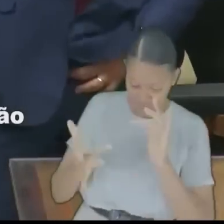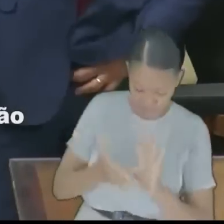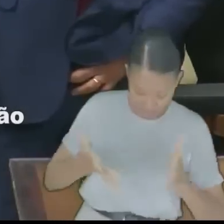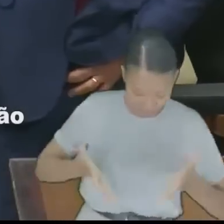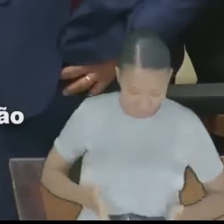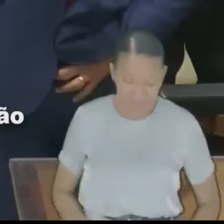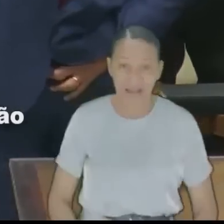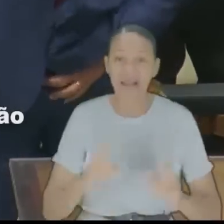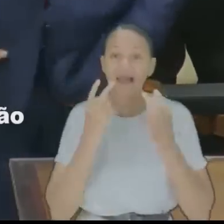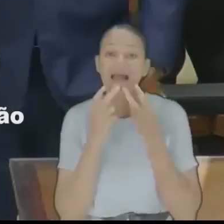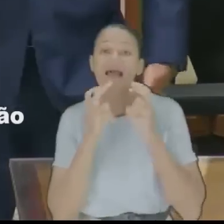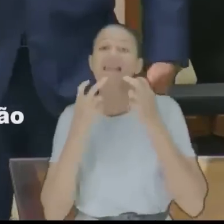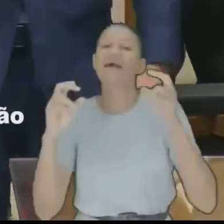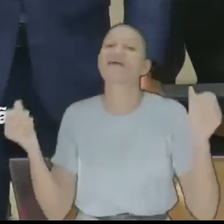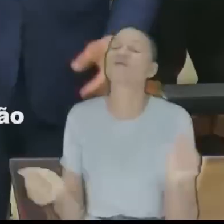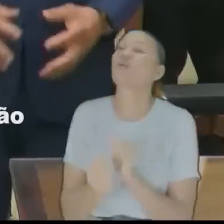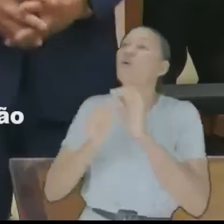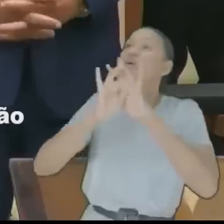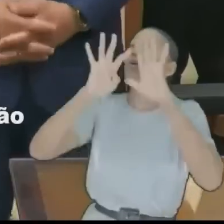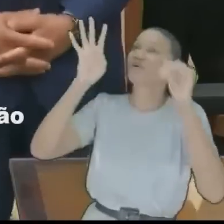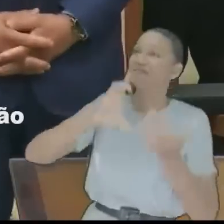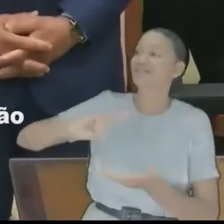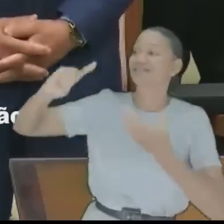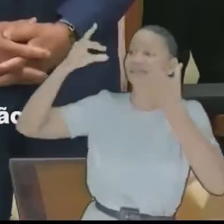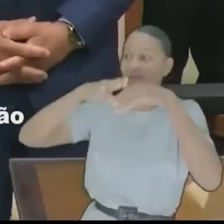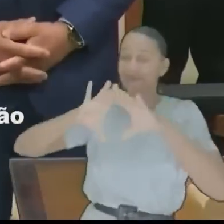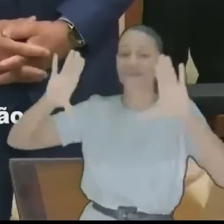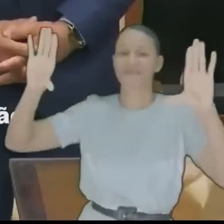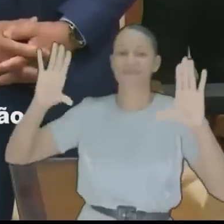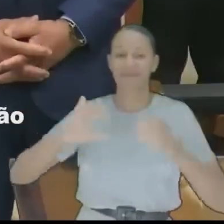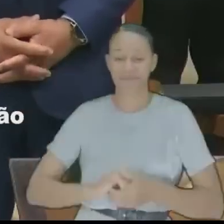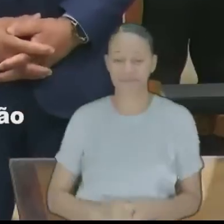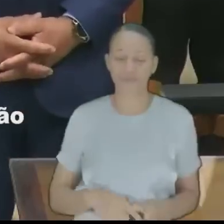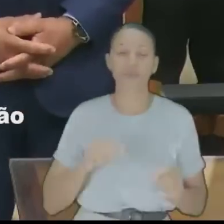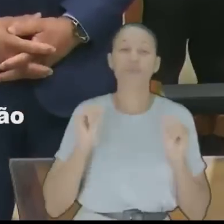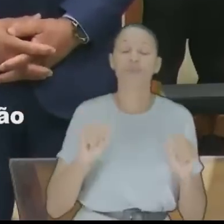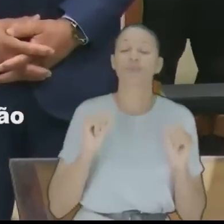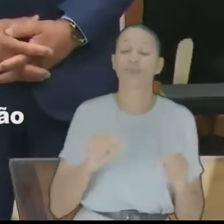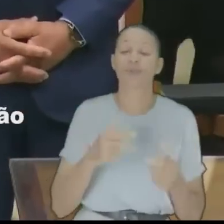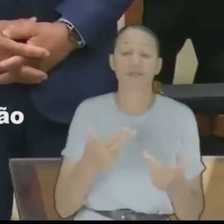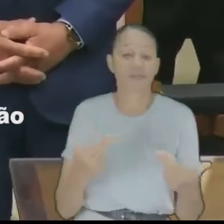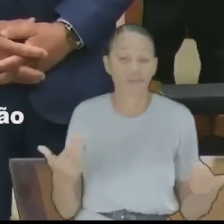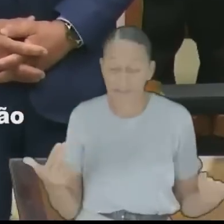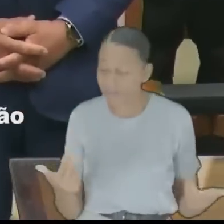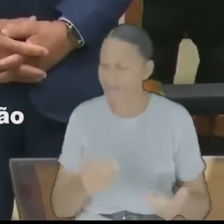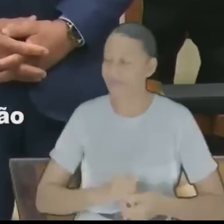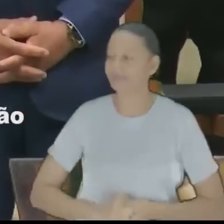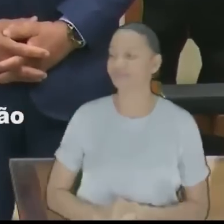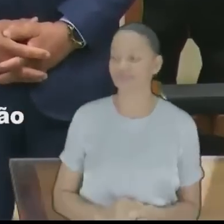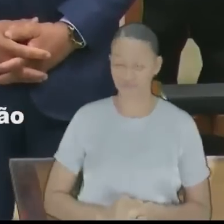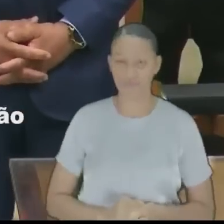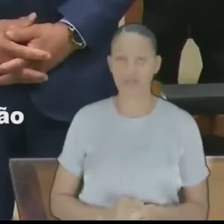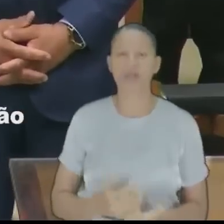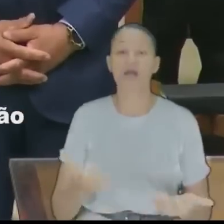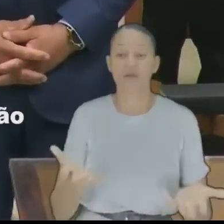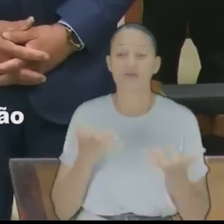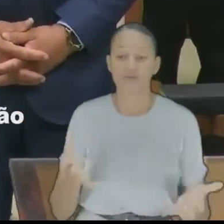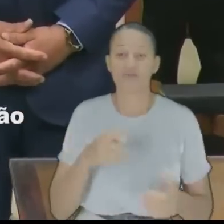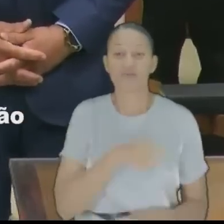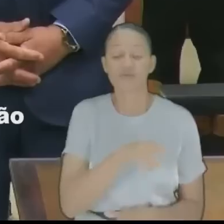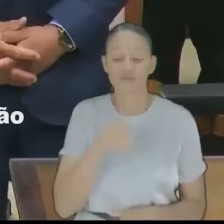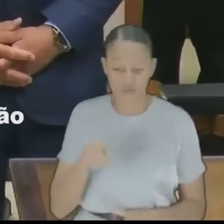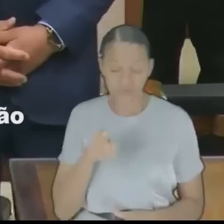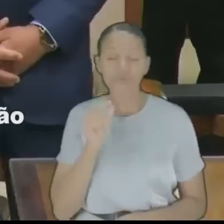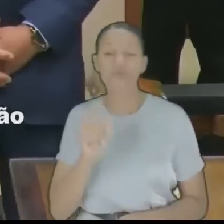os anjos gritaram, glória a Deus nas alturas. E o que mais, irmão? Eu queria que vocês